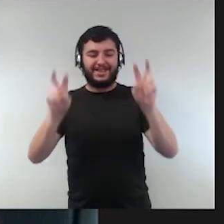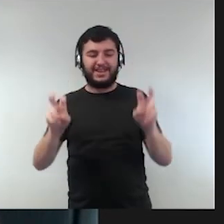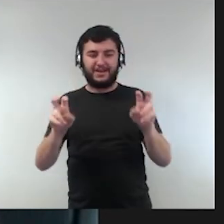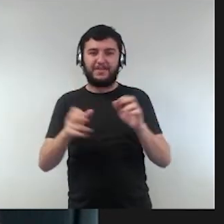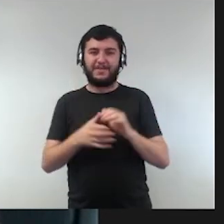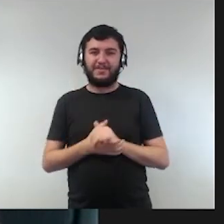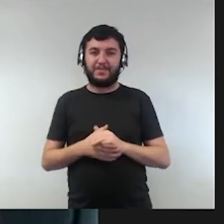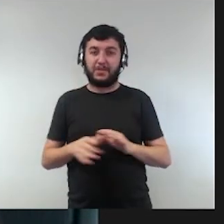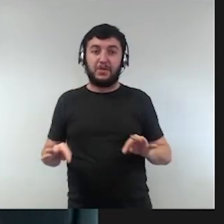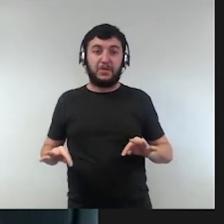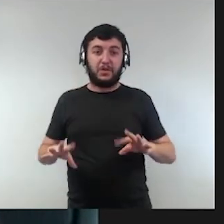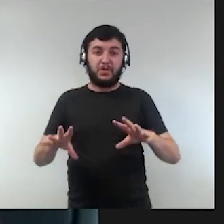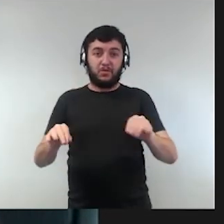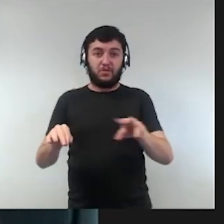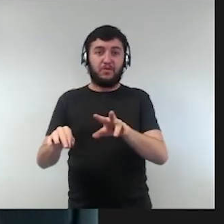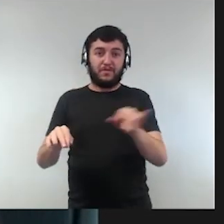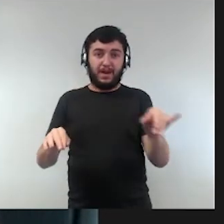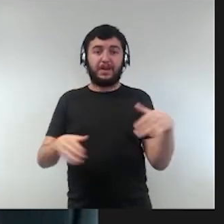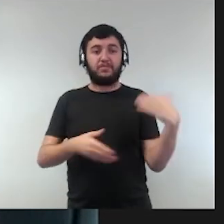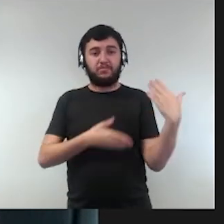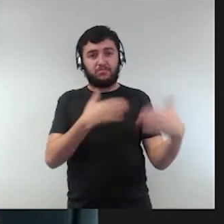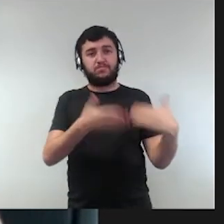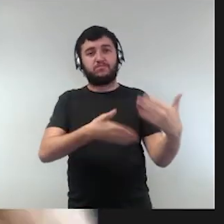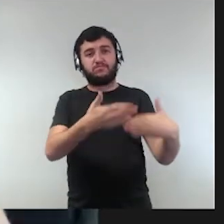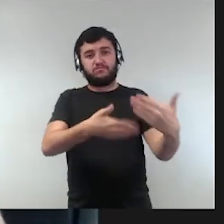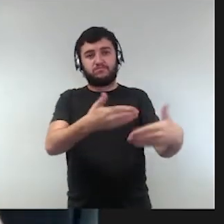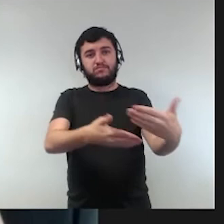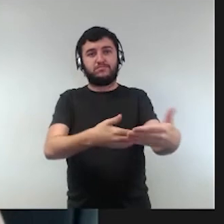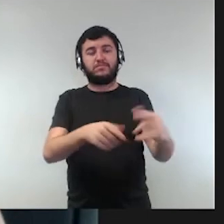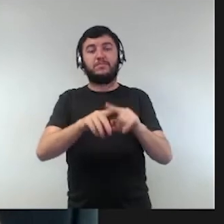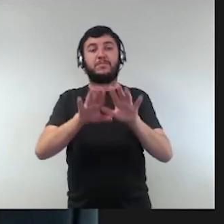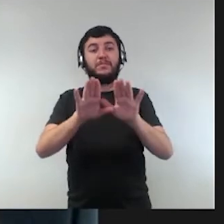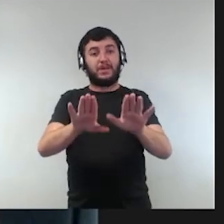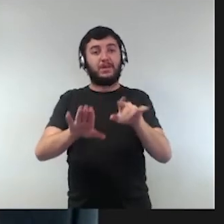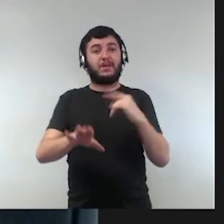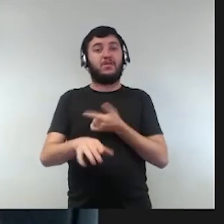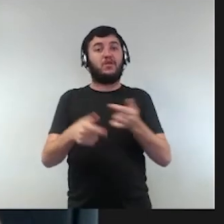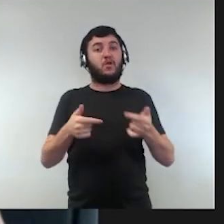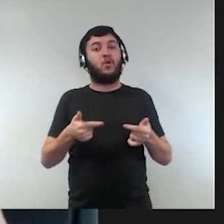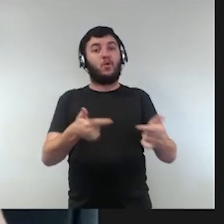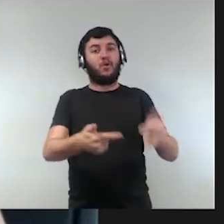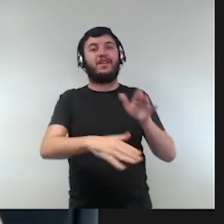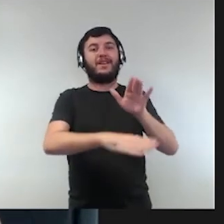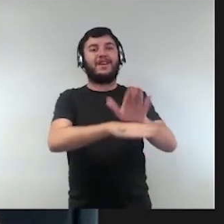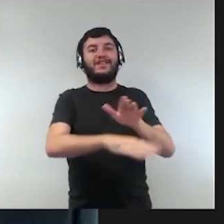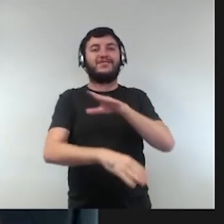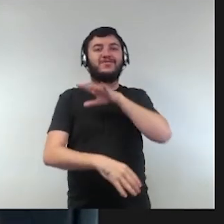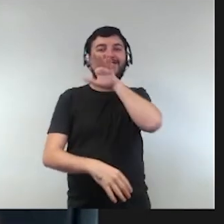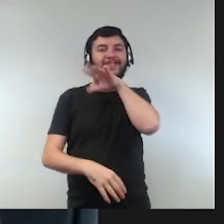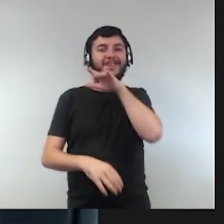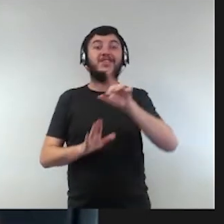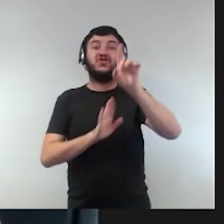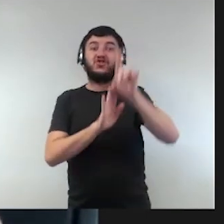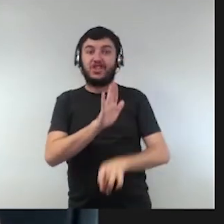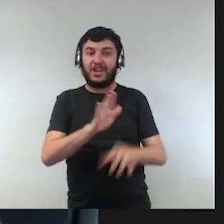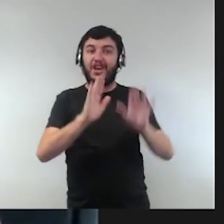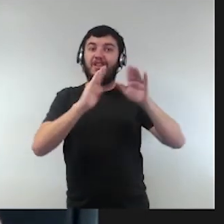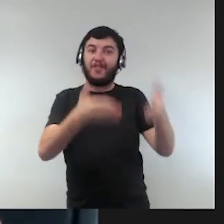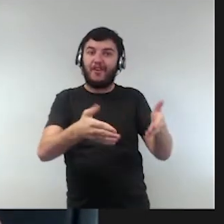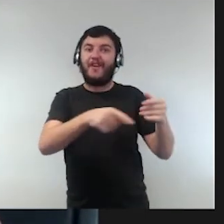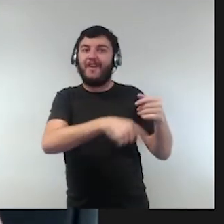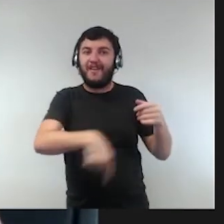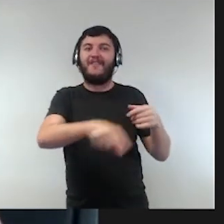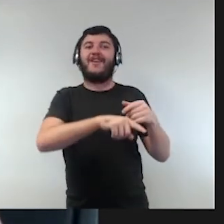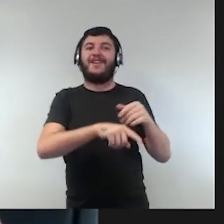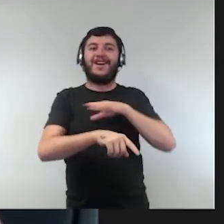vai passar, nós realmente precisamos lutar juntos em prol dos animais, pelo direito dos animais, mas,